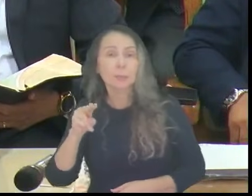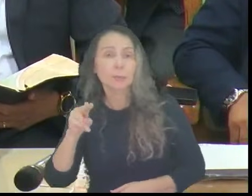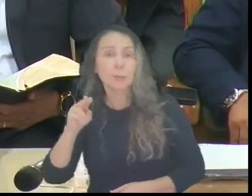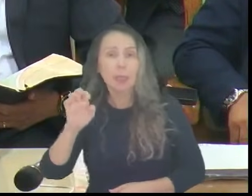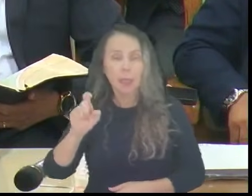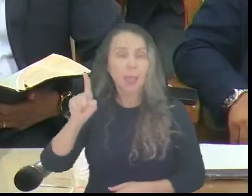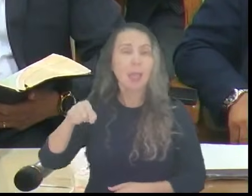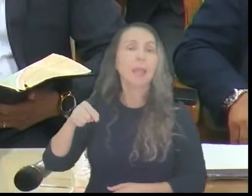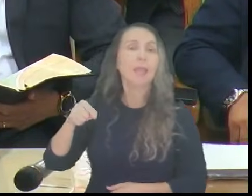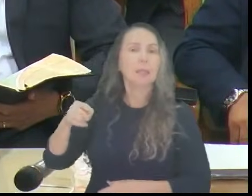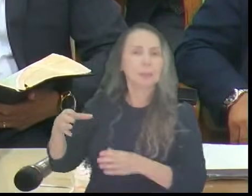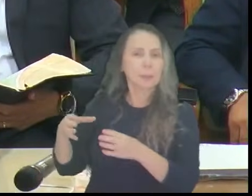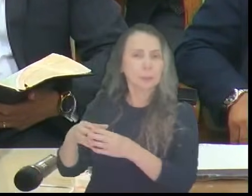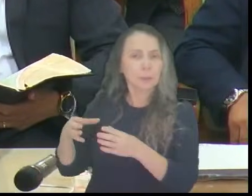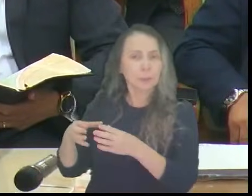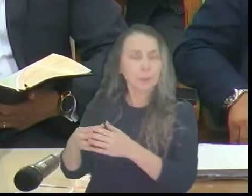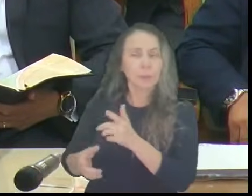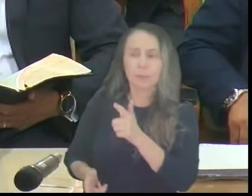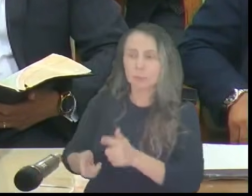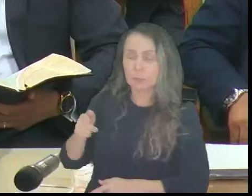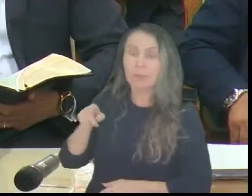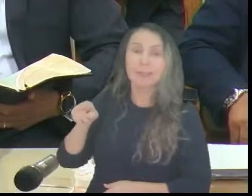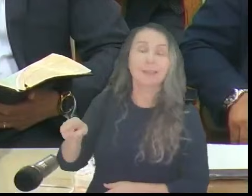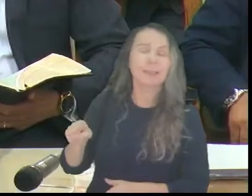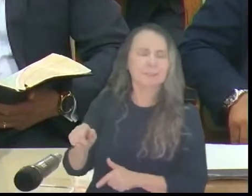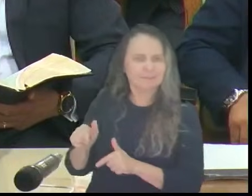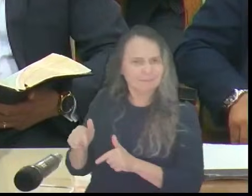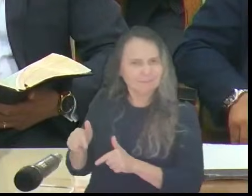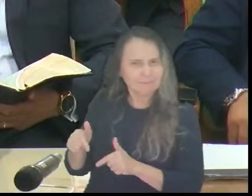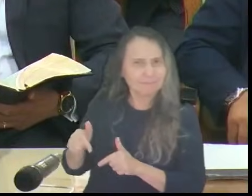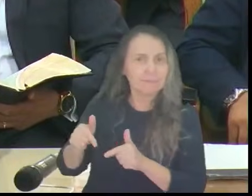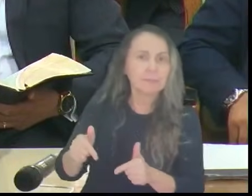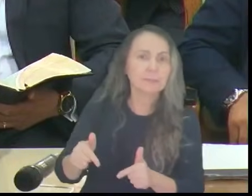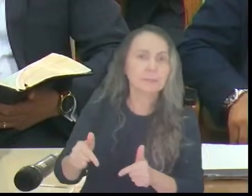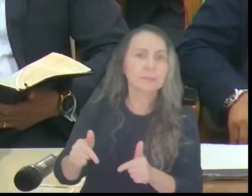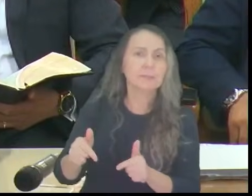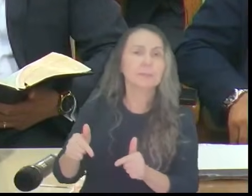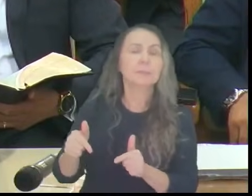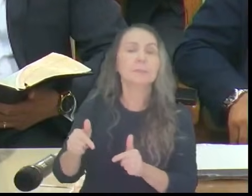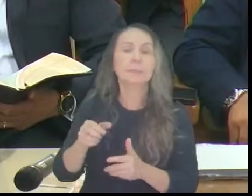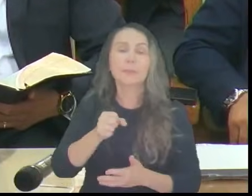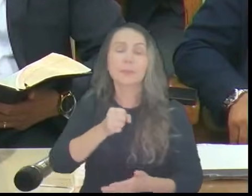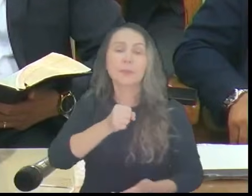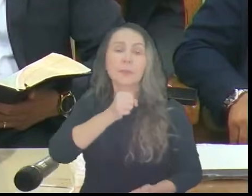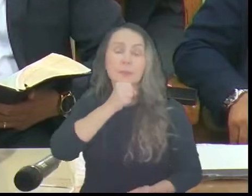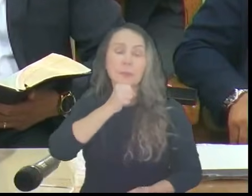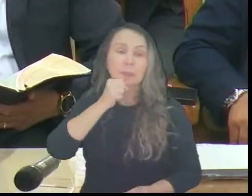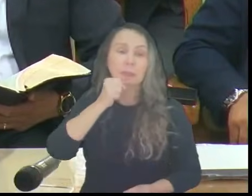ele sabe a luta que está enfrentando para distribuir Novo Testamento.